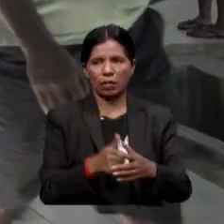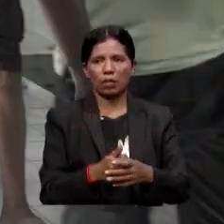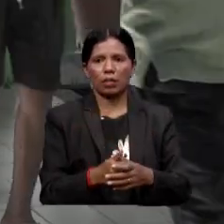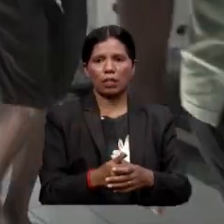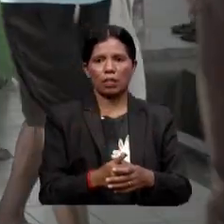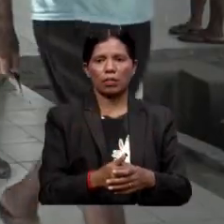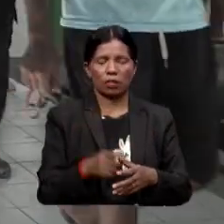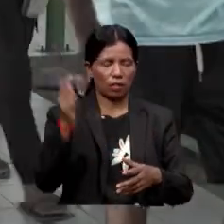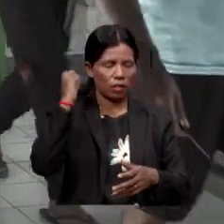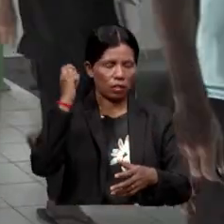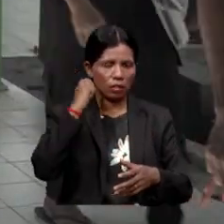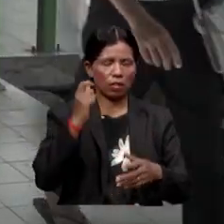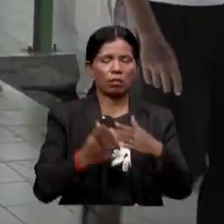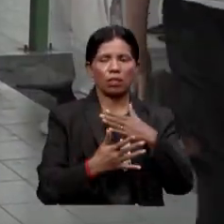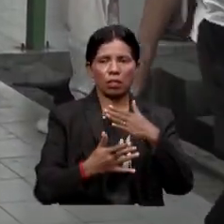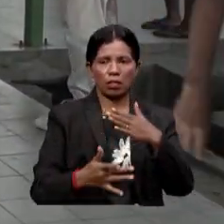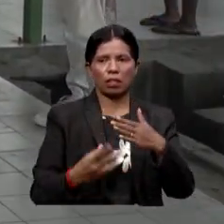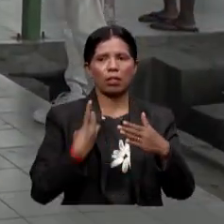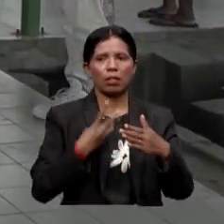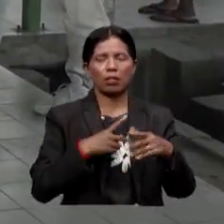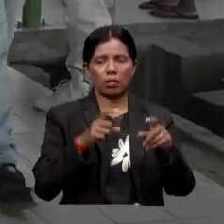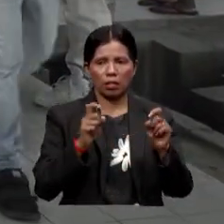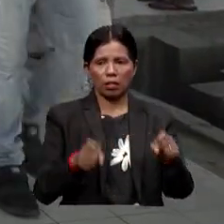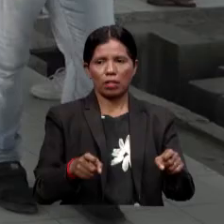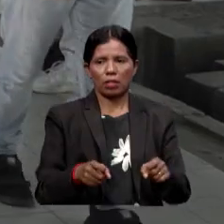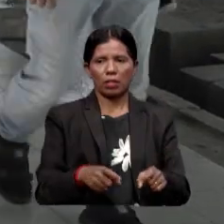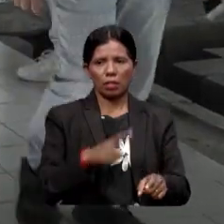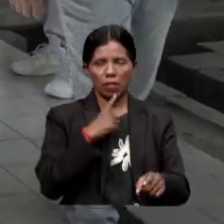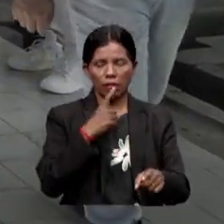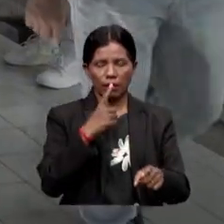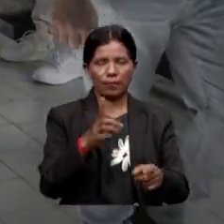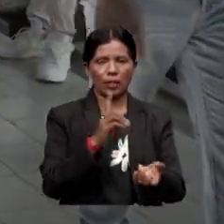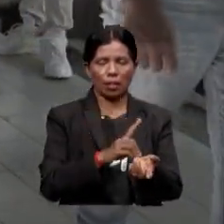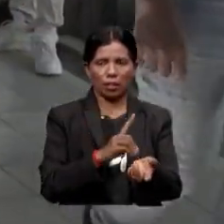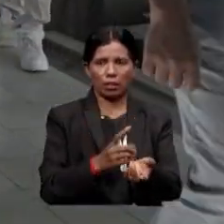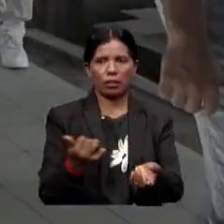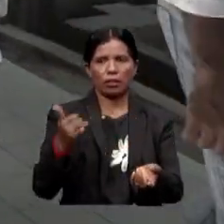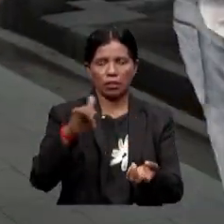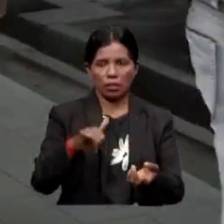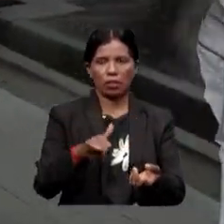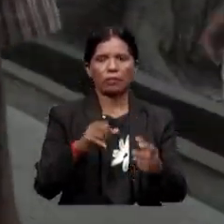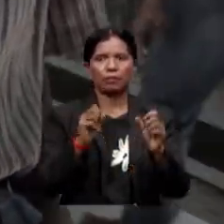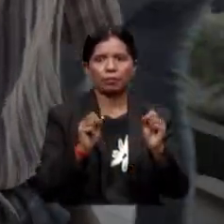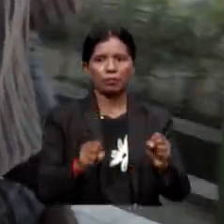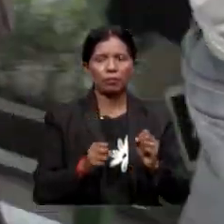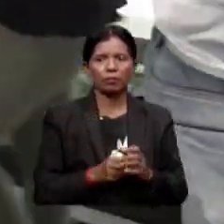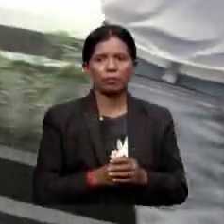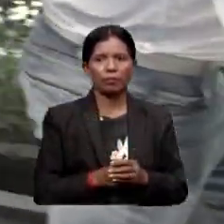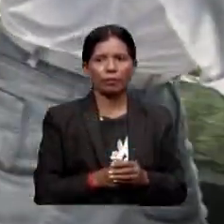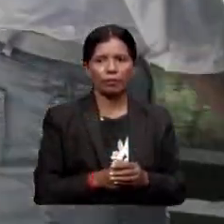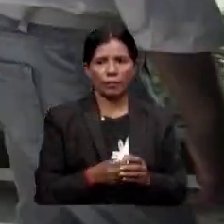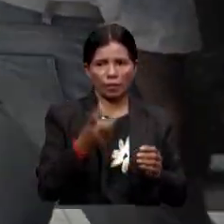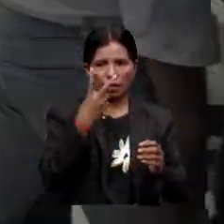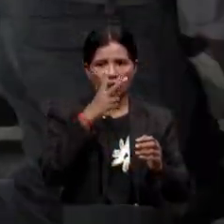exemplo tensão rangmidar antau e te tem que hala interconsulta ba doutor sire medicina interna tu non é check